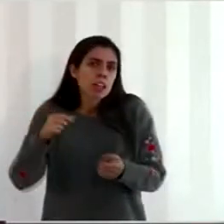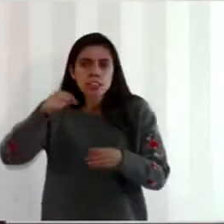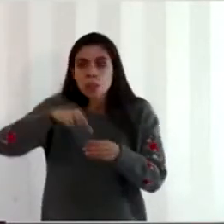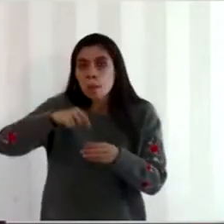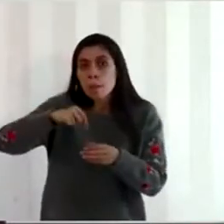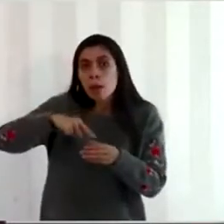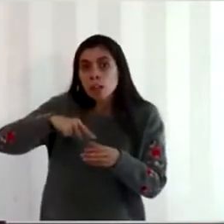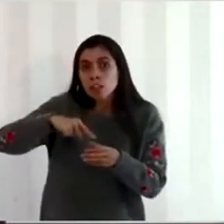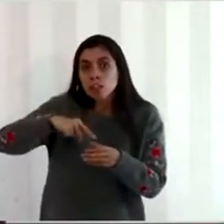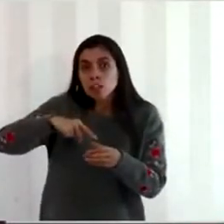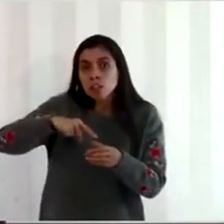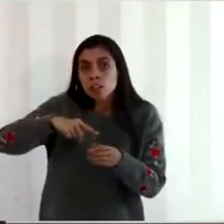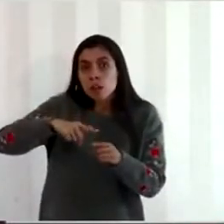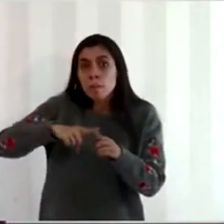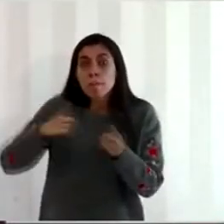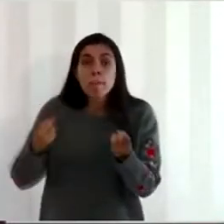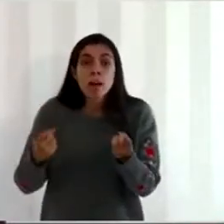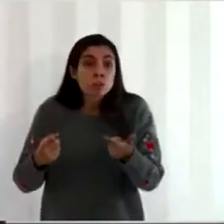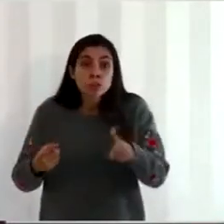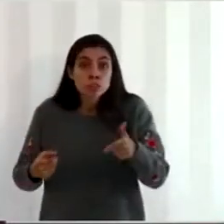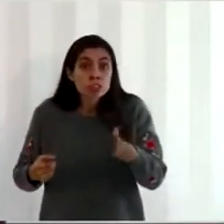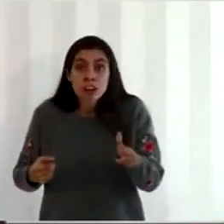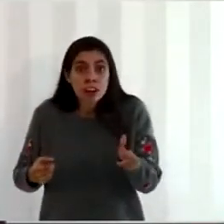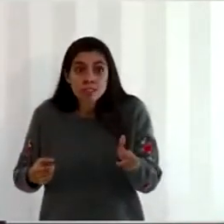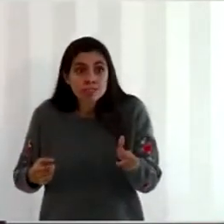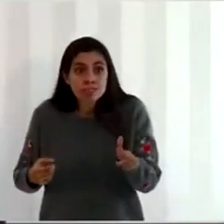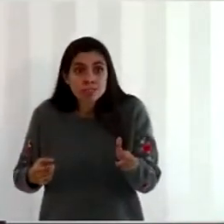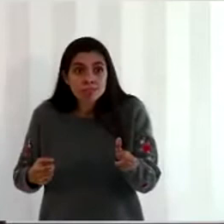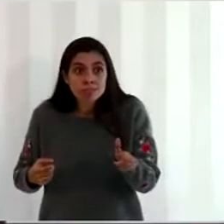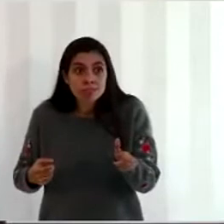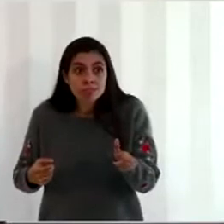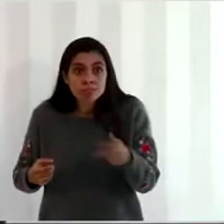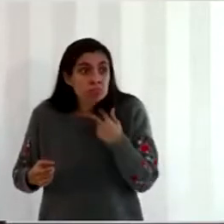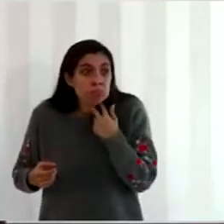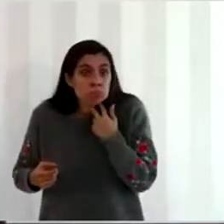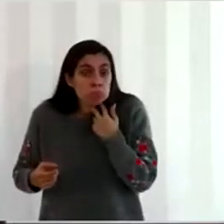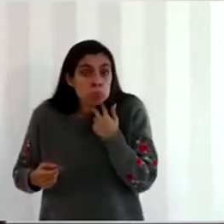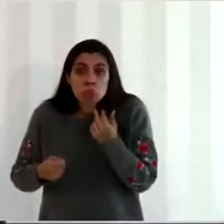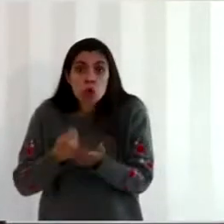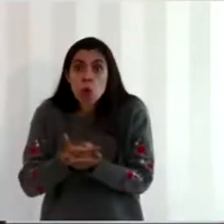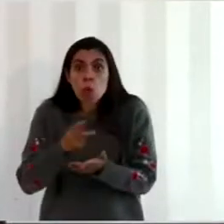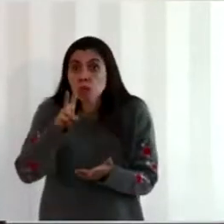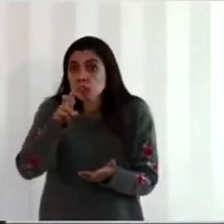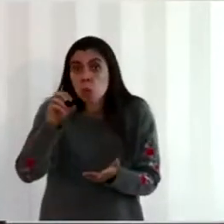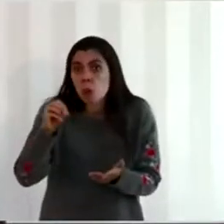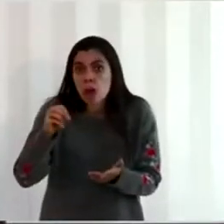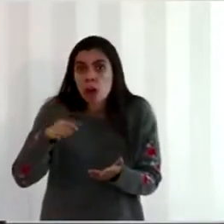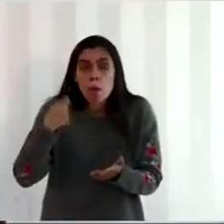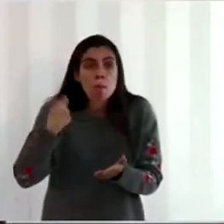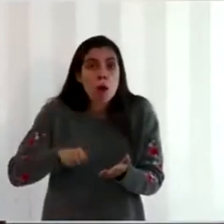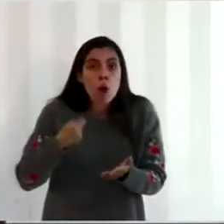com ferrugem, e com saraiva, em toda a obra das vossas mãos.